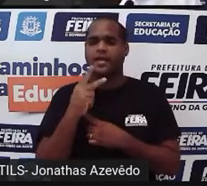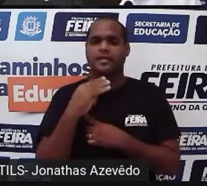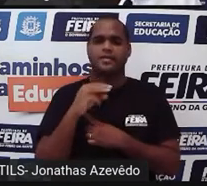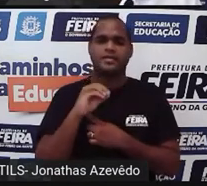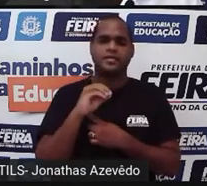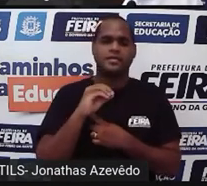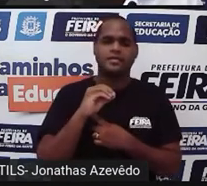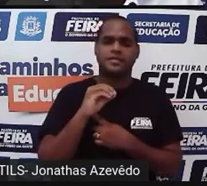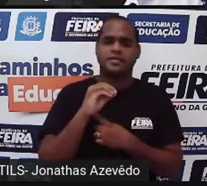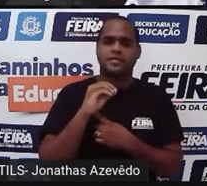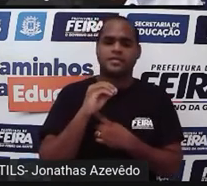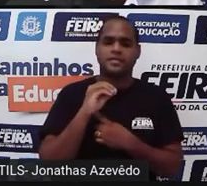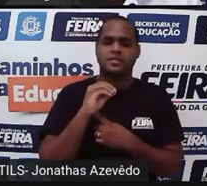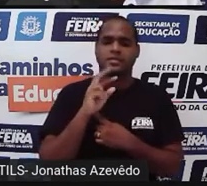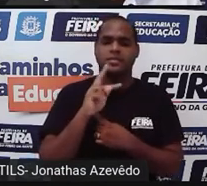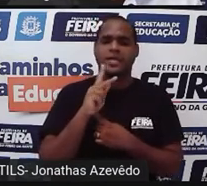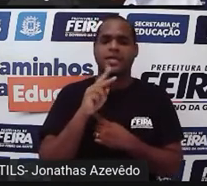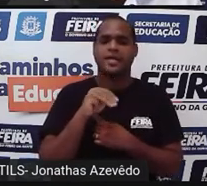PH30,